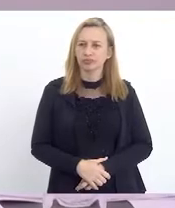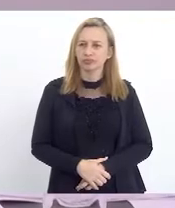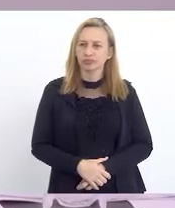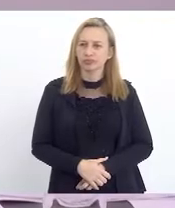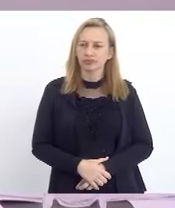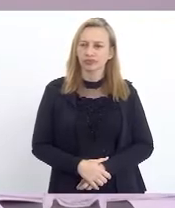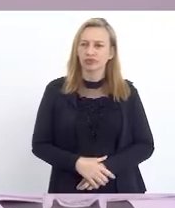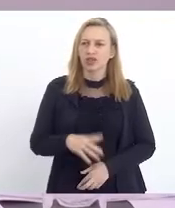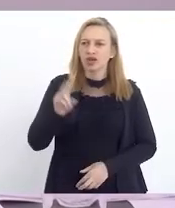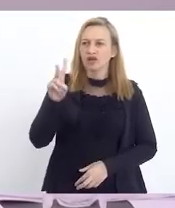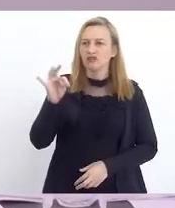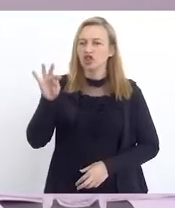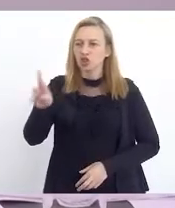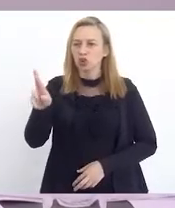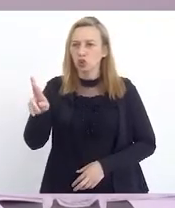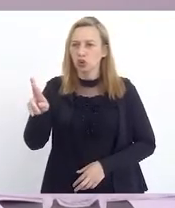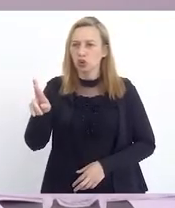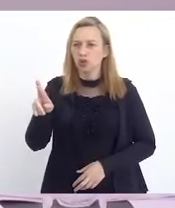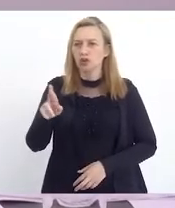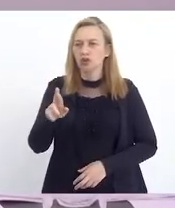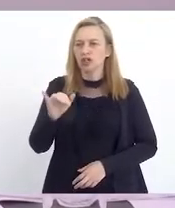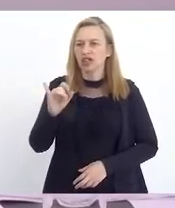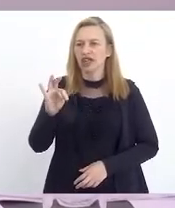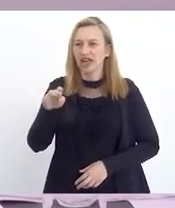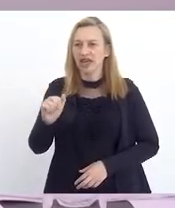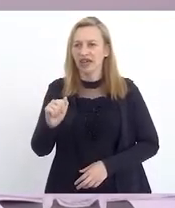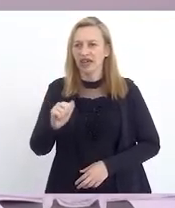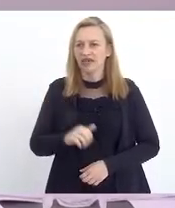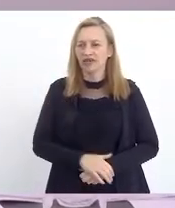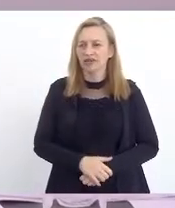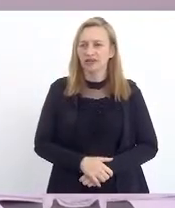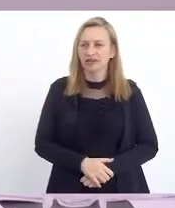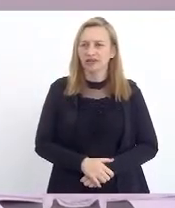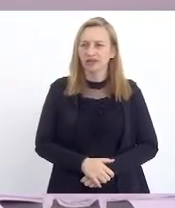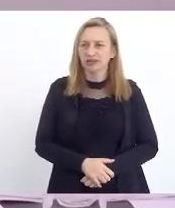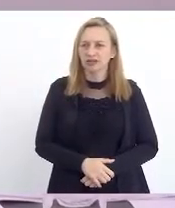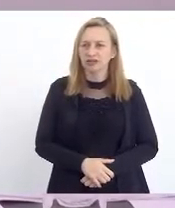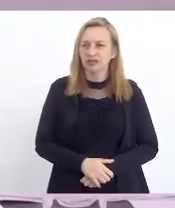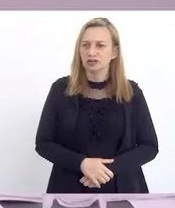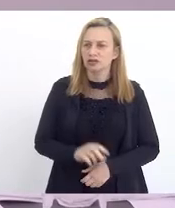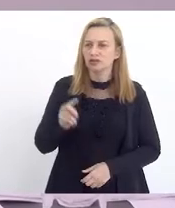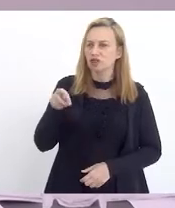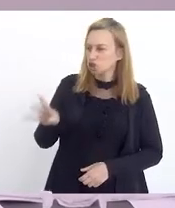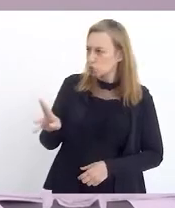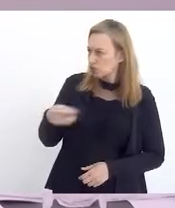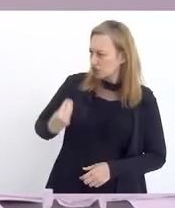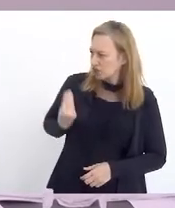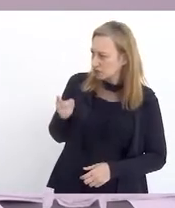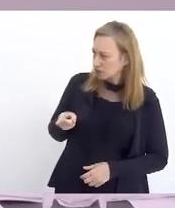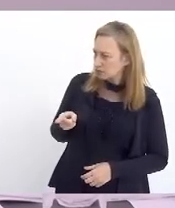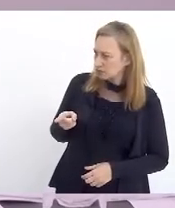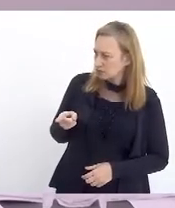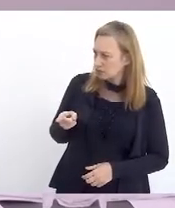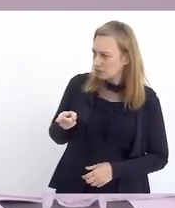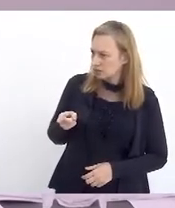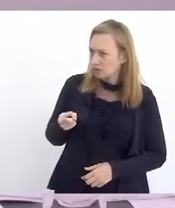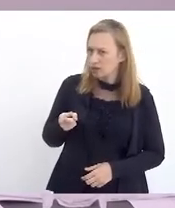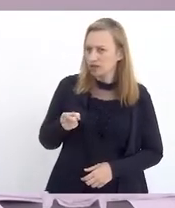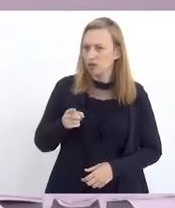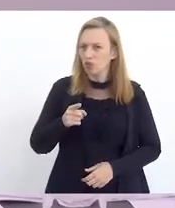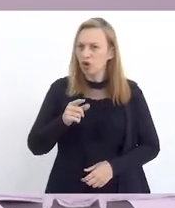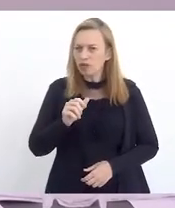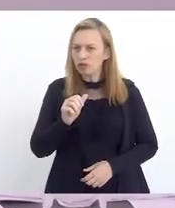O Vitor está presente, Linéia? Não, o Vitor da Associação dos Pescadores do Guandu. Vitor? Não. Ambrosione.